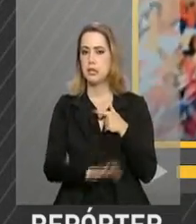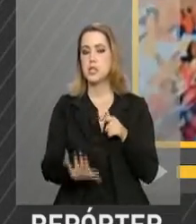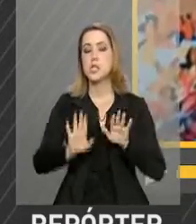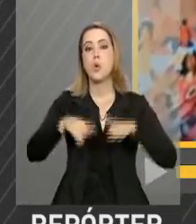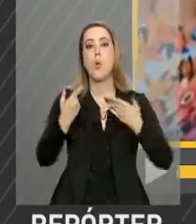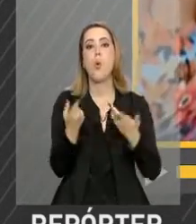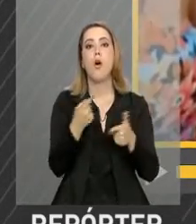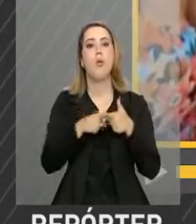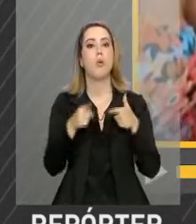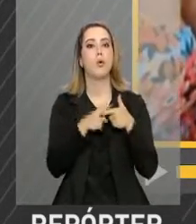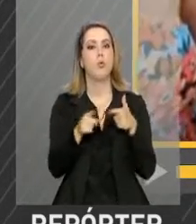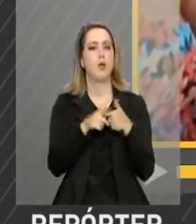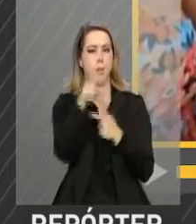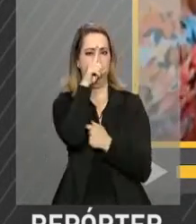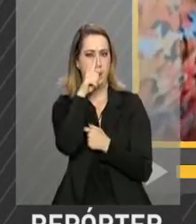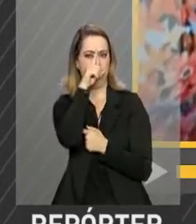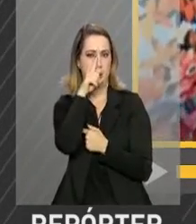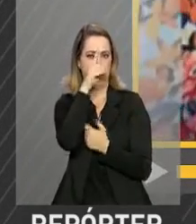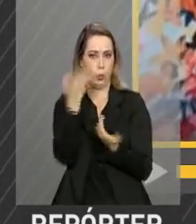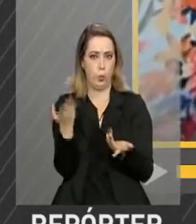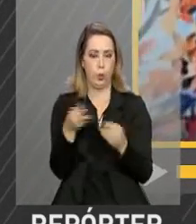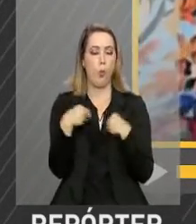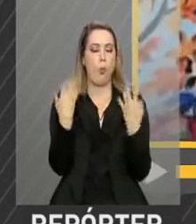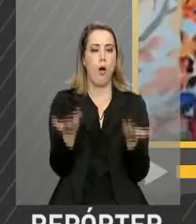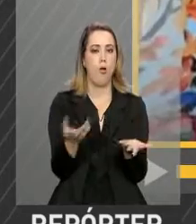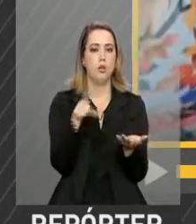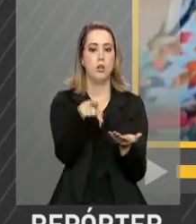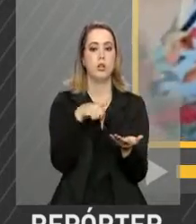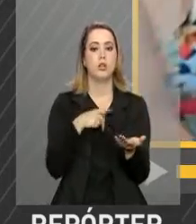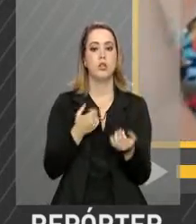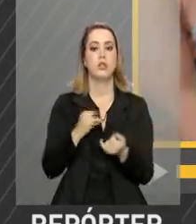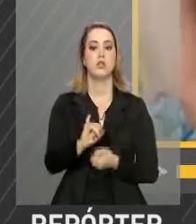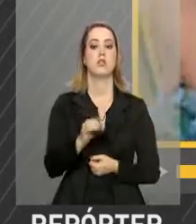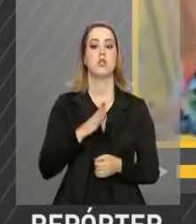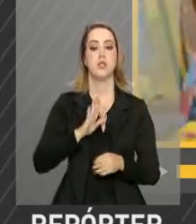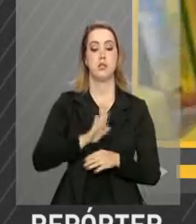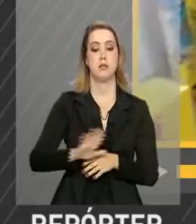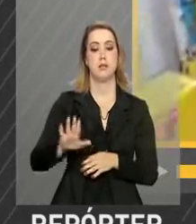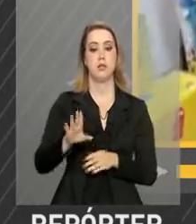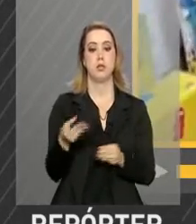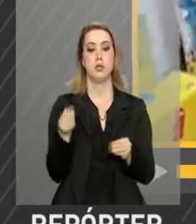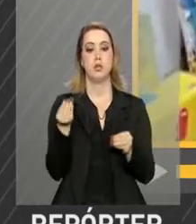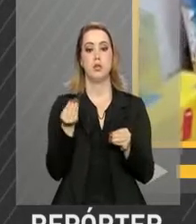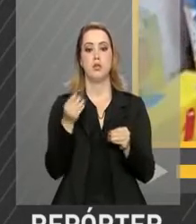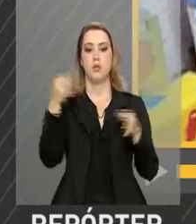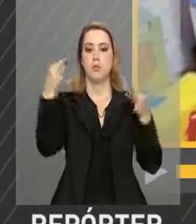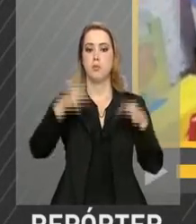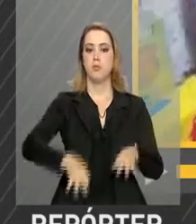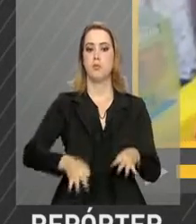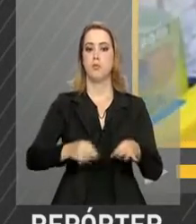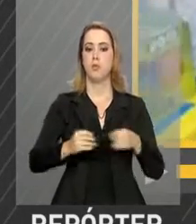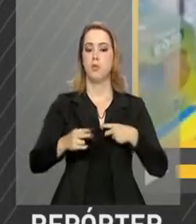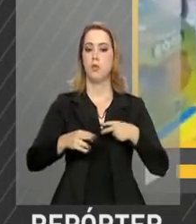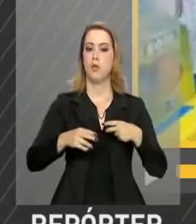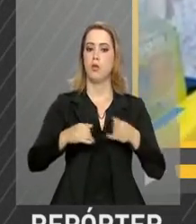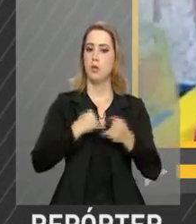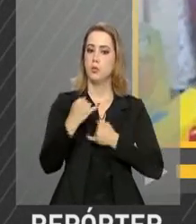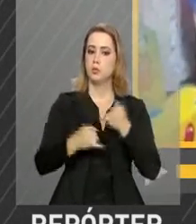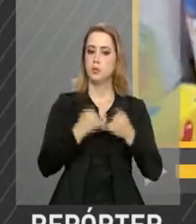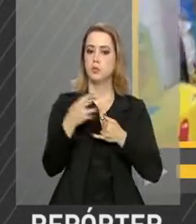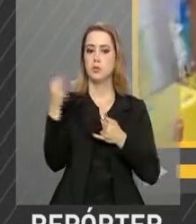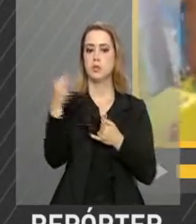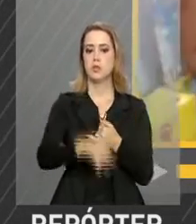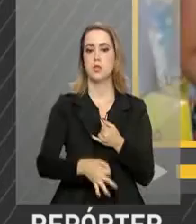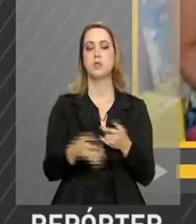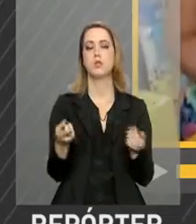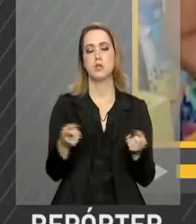risco, o que pode acontecer com a criança se ela não estiver brincando com um brinquedo que seja adequado para a idade dela? Ela pode se machucar, né? Qual é o pai,